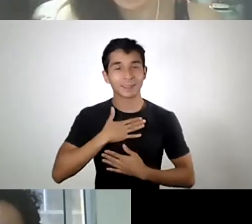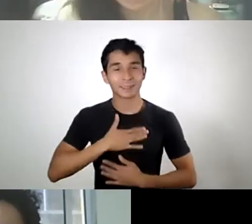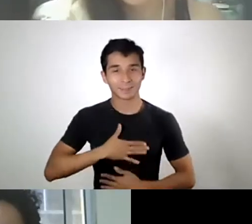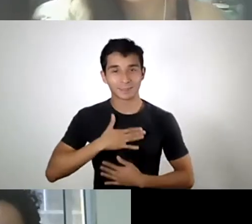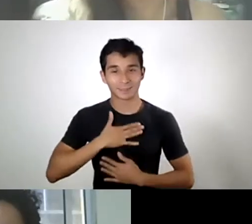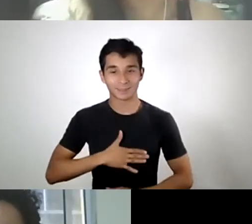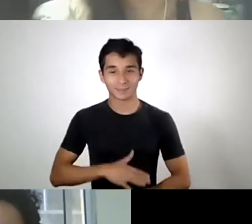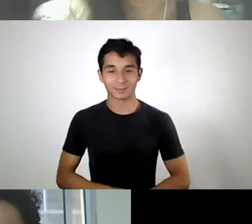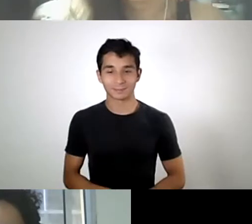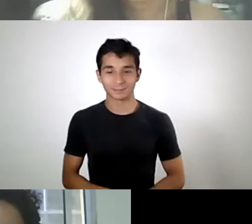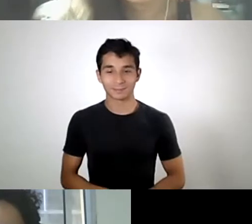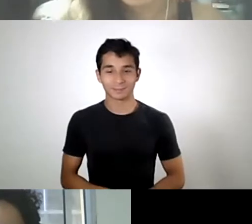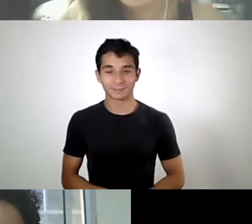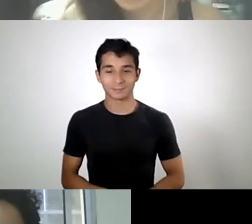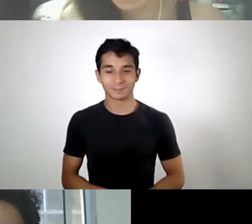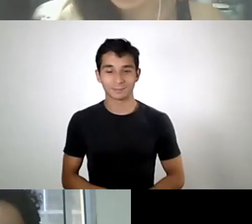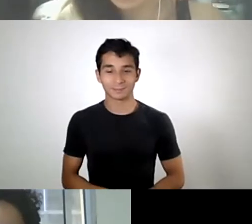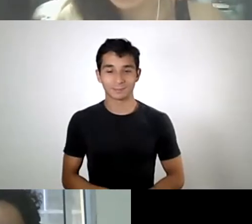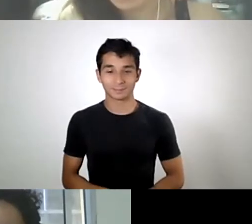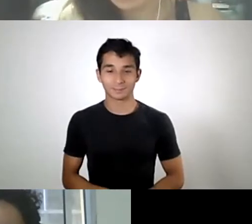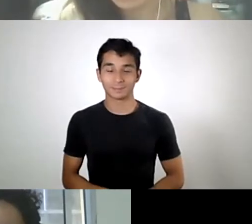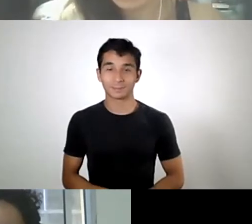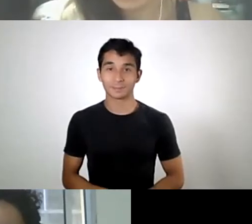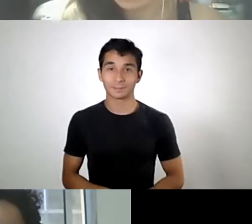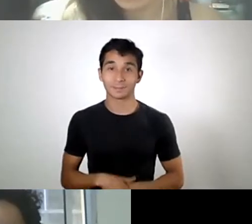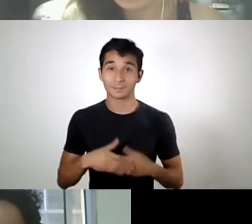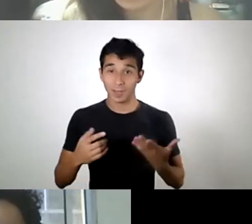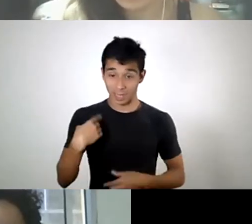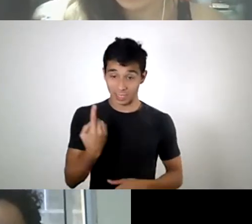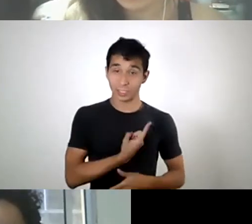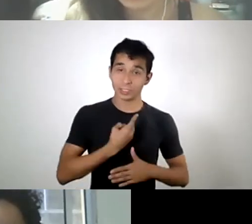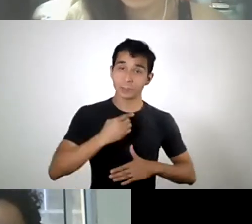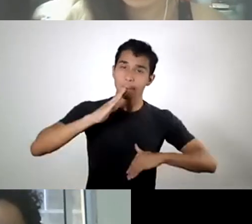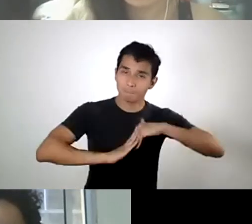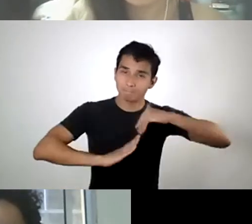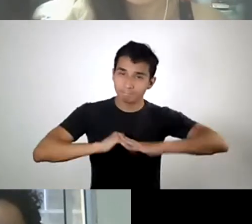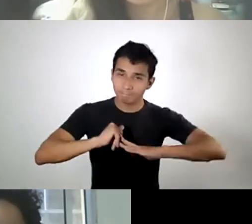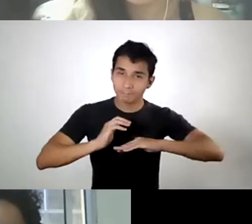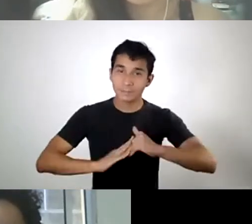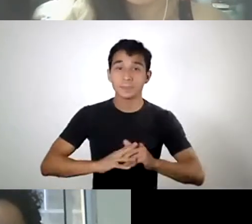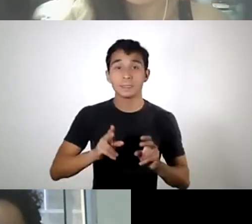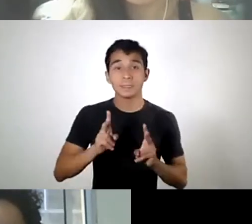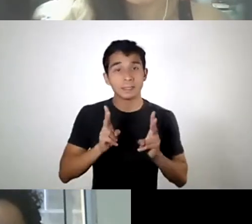É o seguinte, a gente sempre, nas nossas atividades, a gente sempre procura